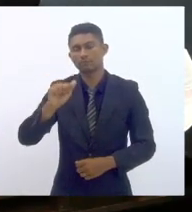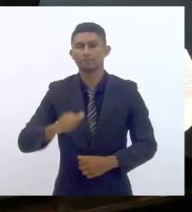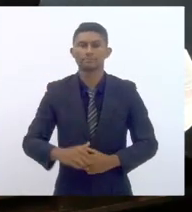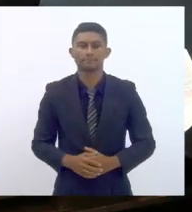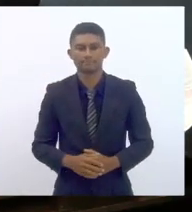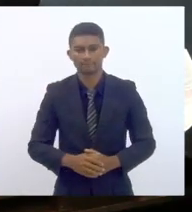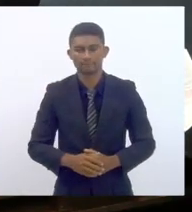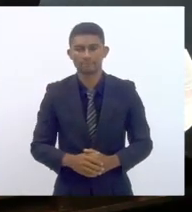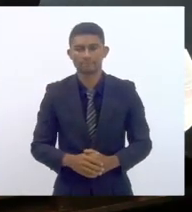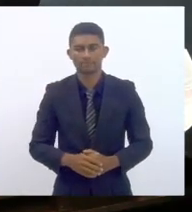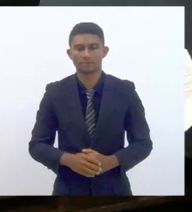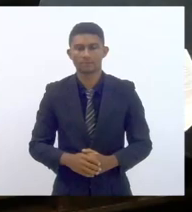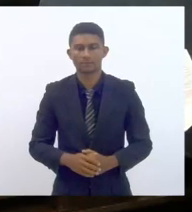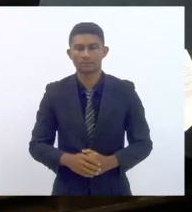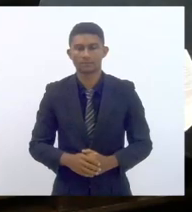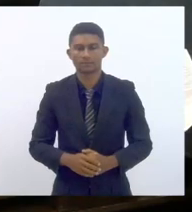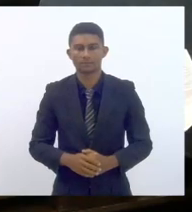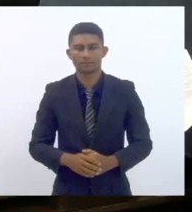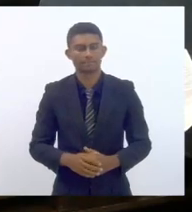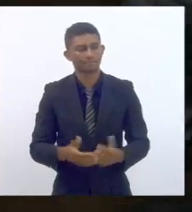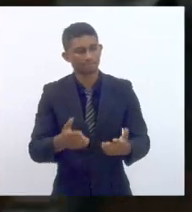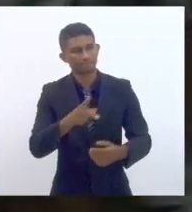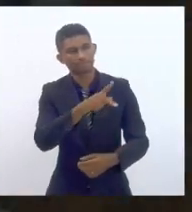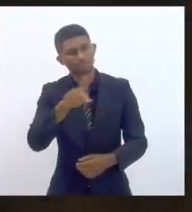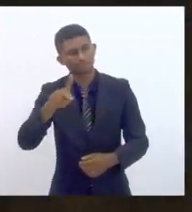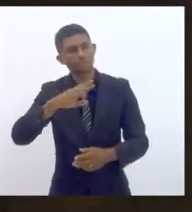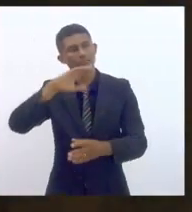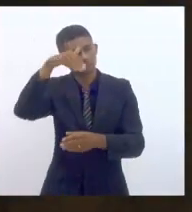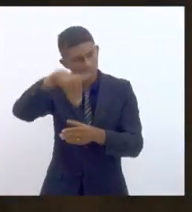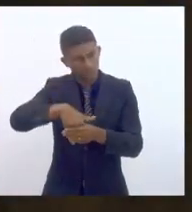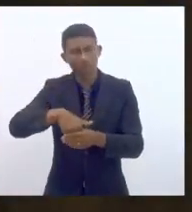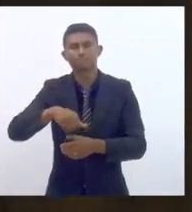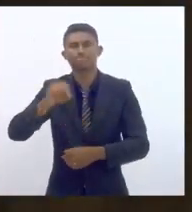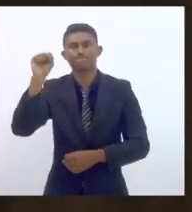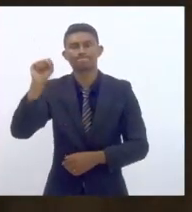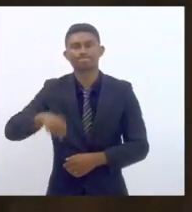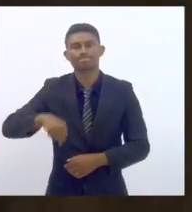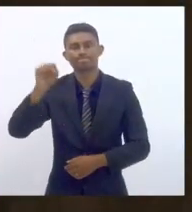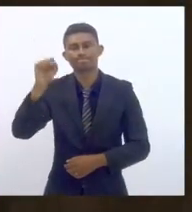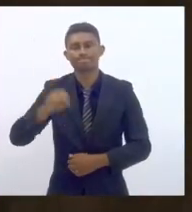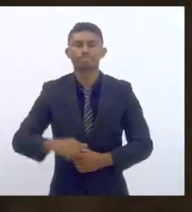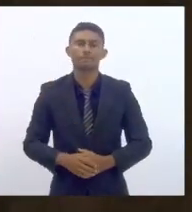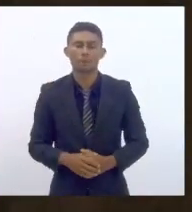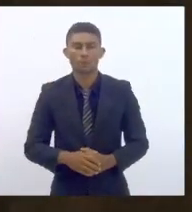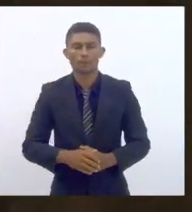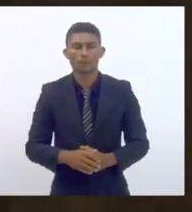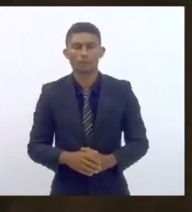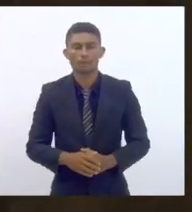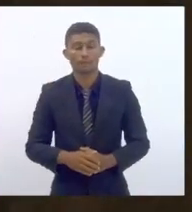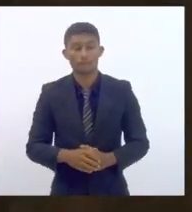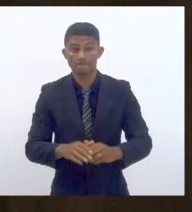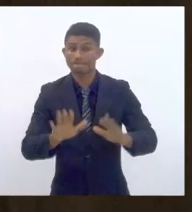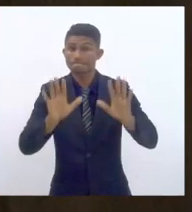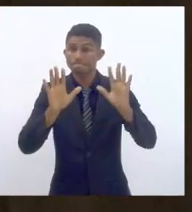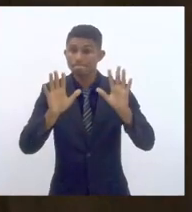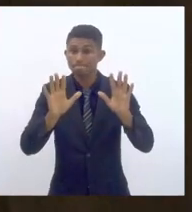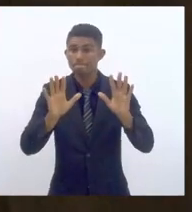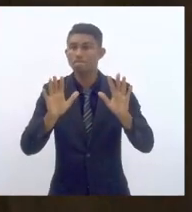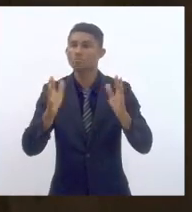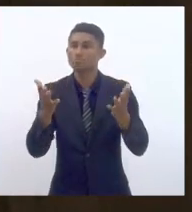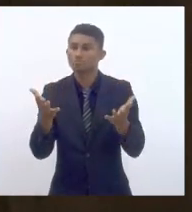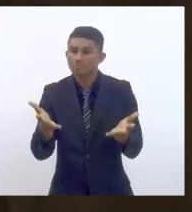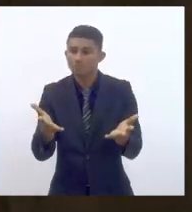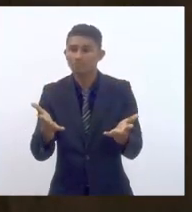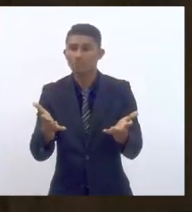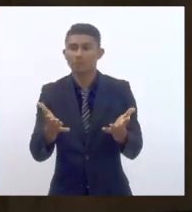Presidente, eu vou votar sim, mais uma vez. mas quero contar muito